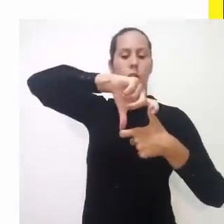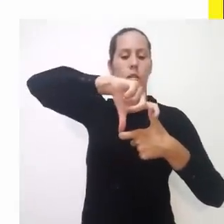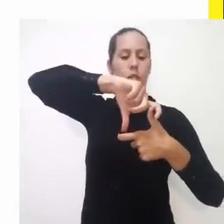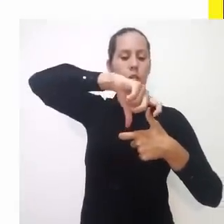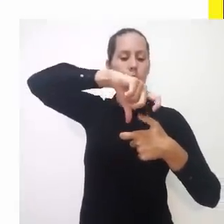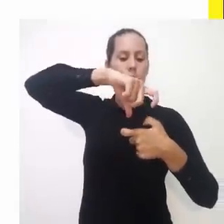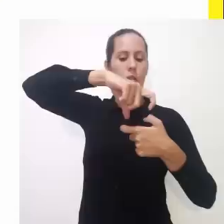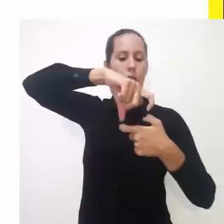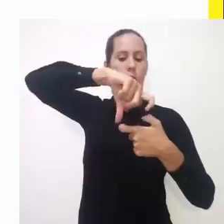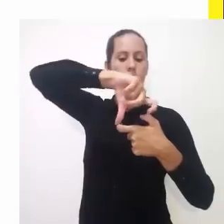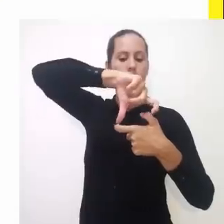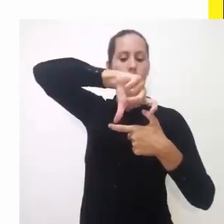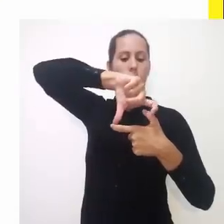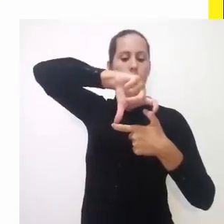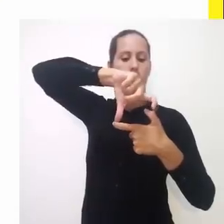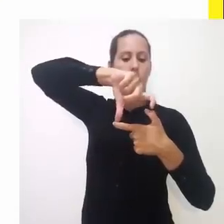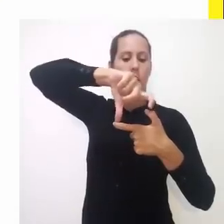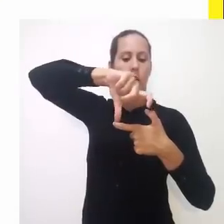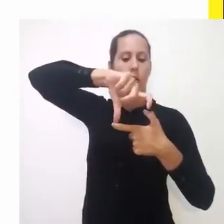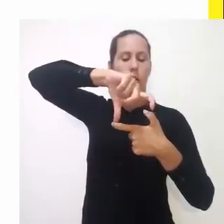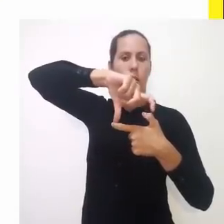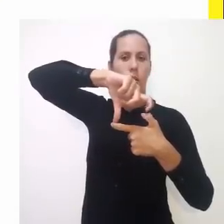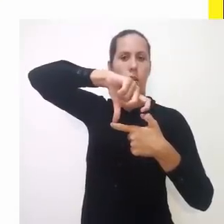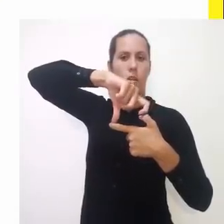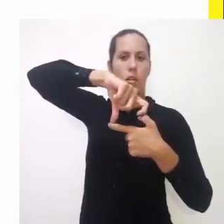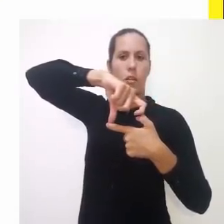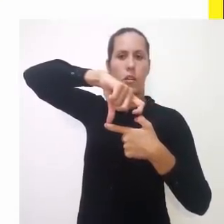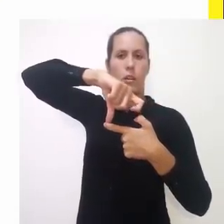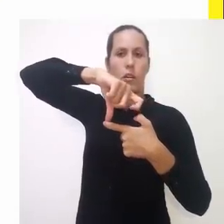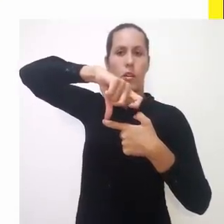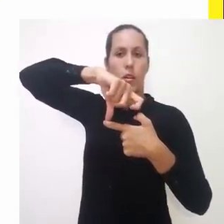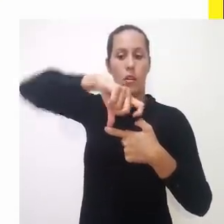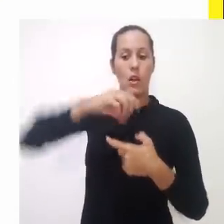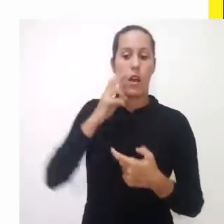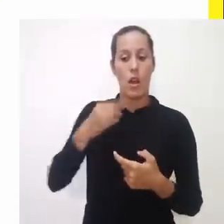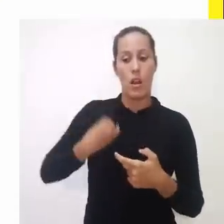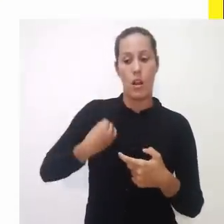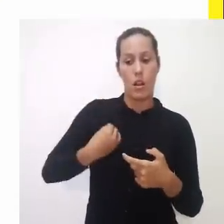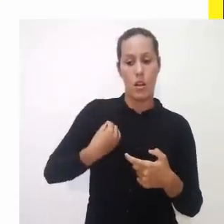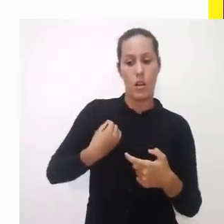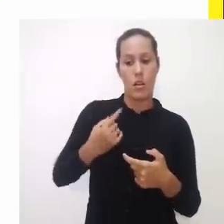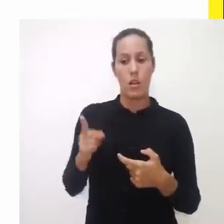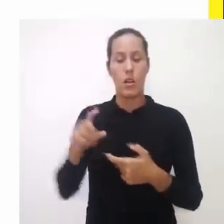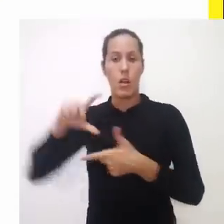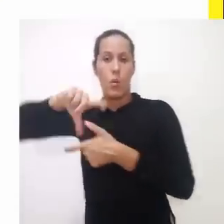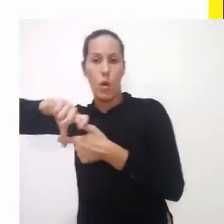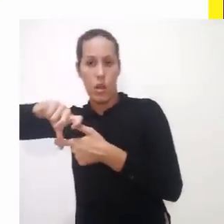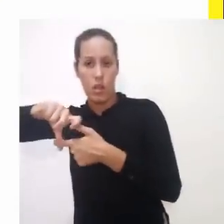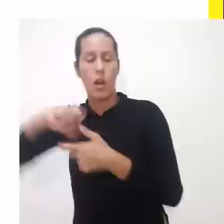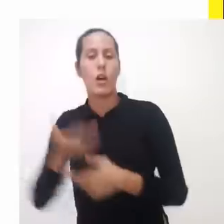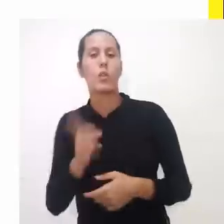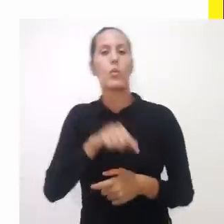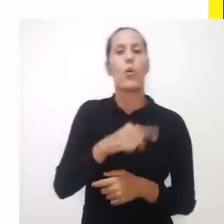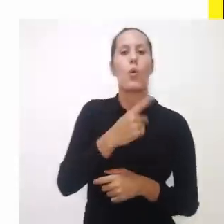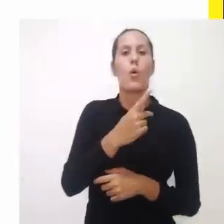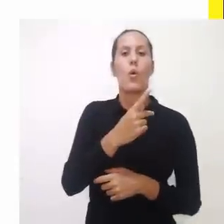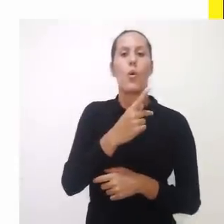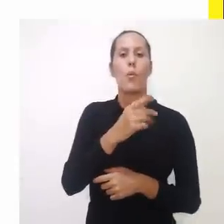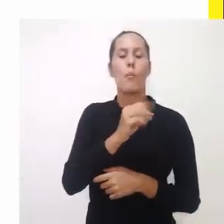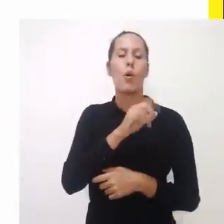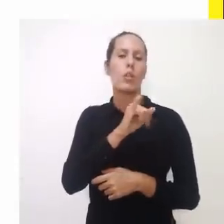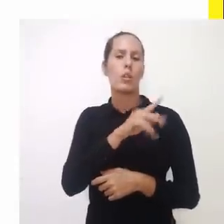o amarelo é o polígono não convexo, e o que está com segmento de reta vermelho é o quadrado, o quadrilátero,